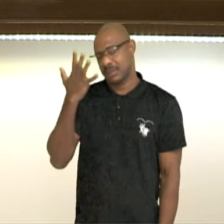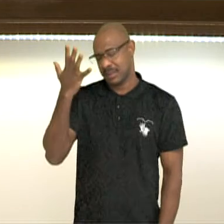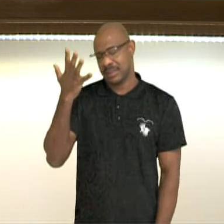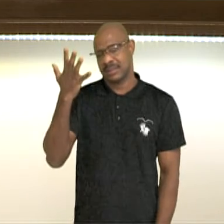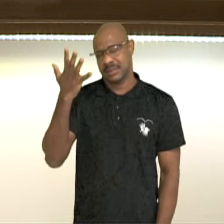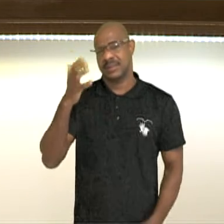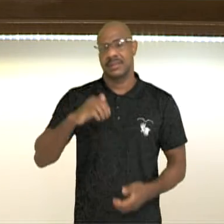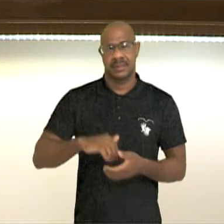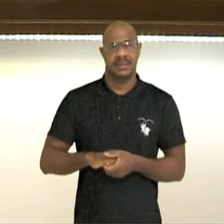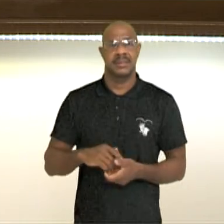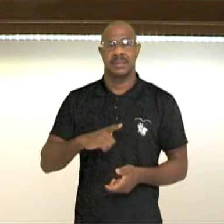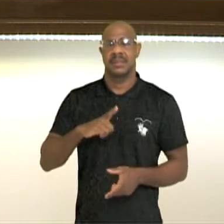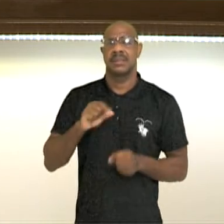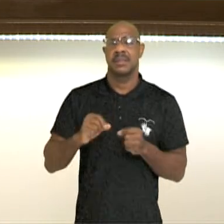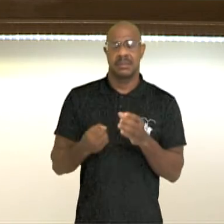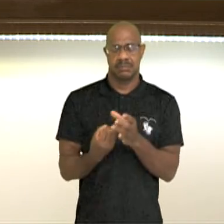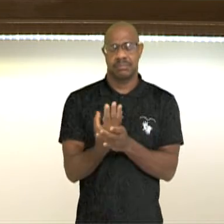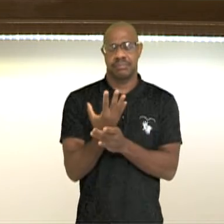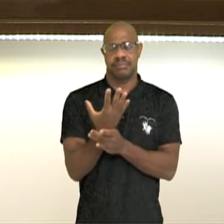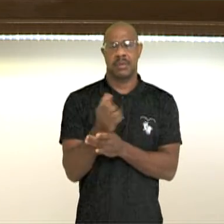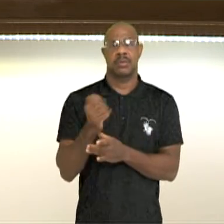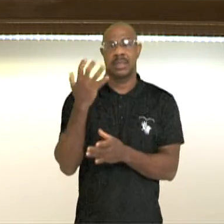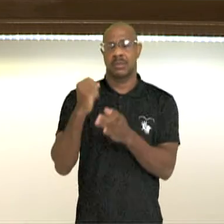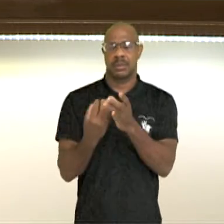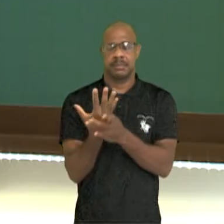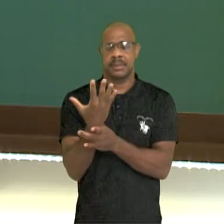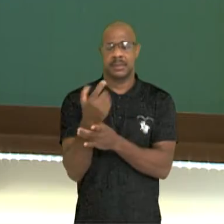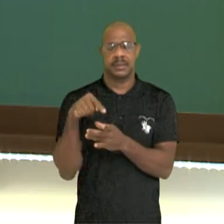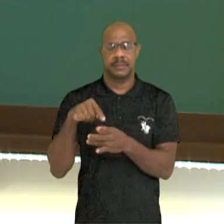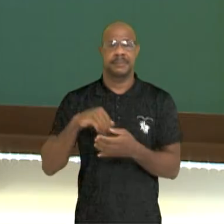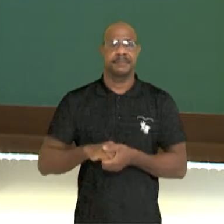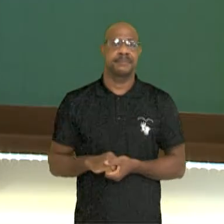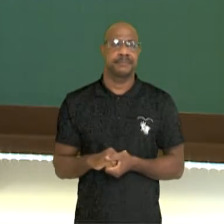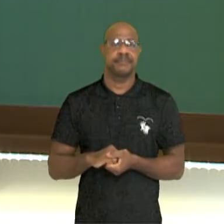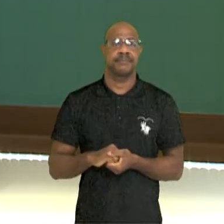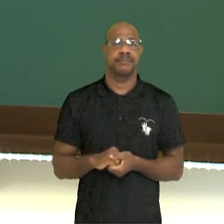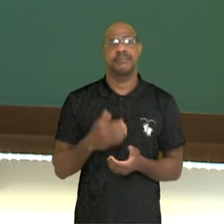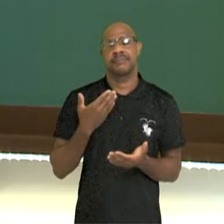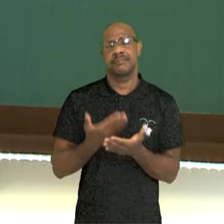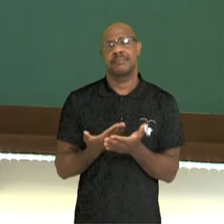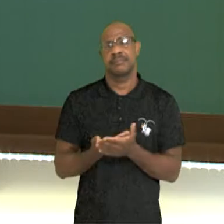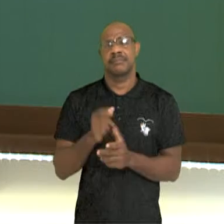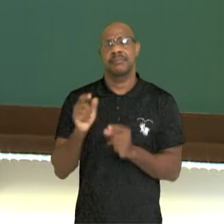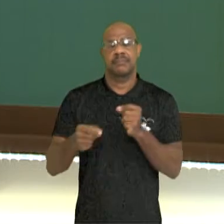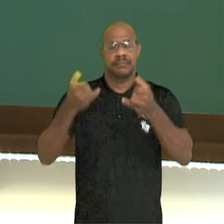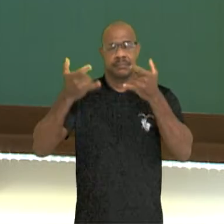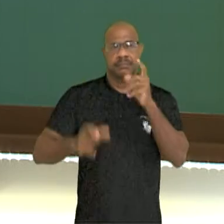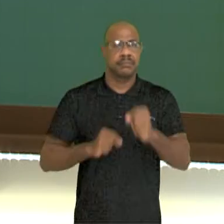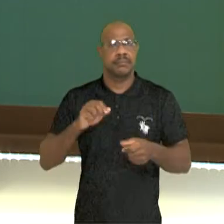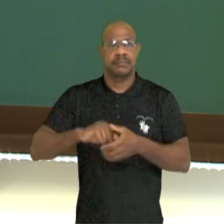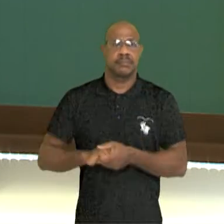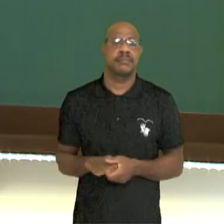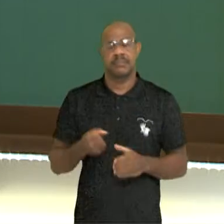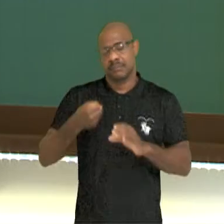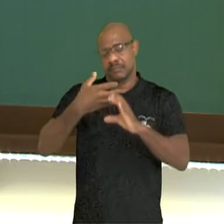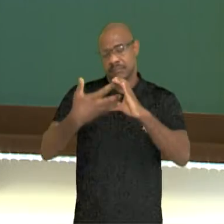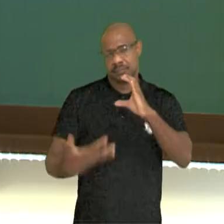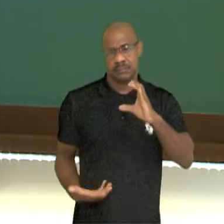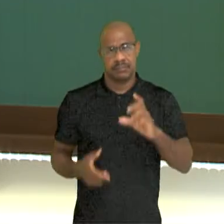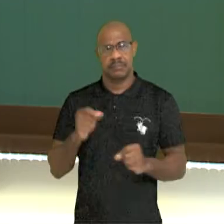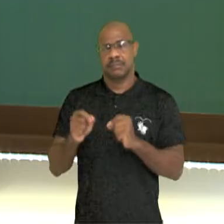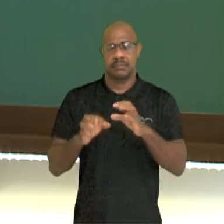seres vivos e com as plantas, certo? Nessa aula, então, nós vimos as características